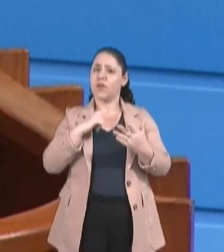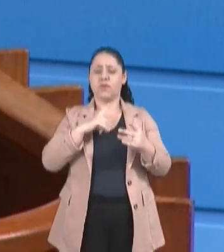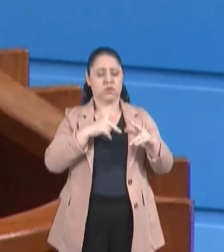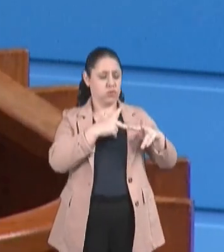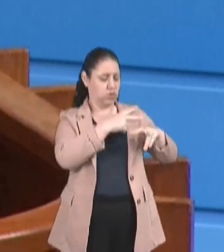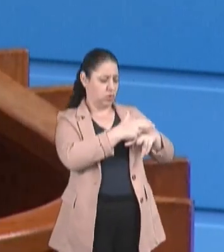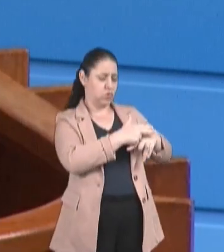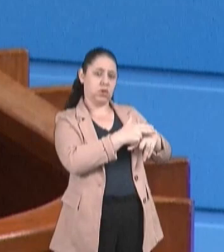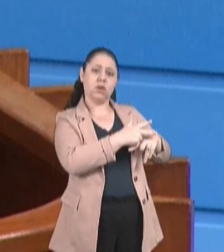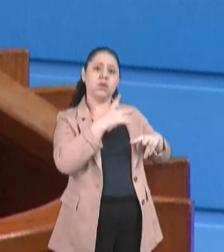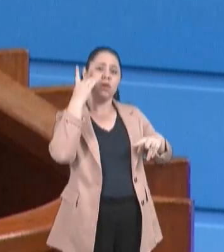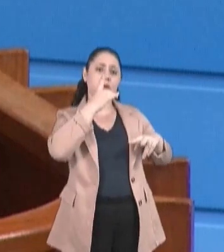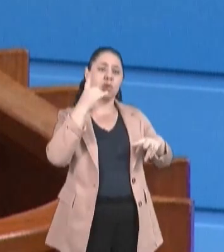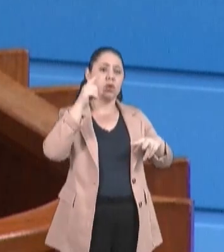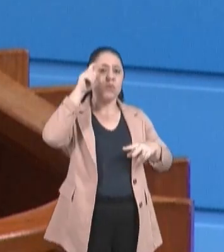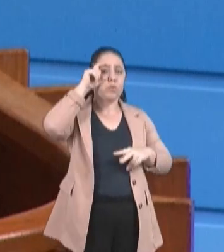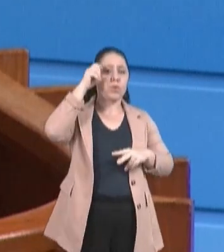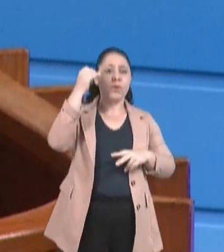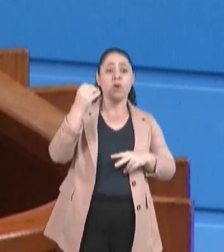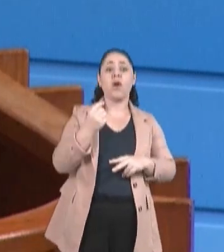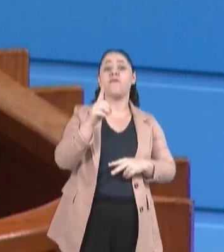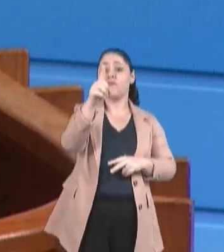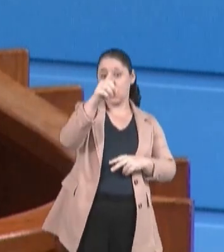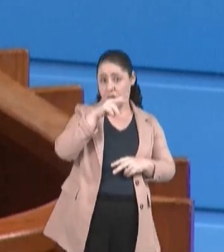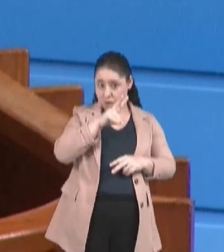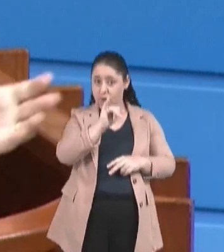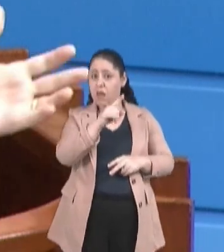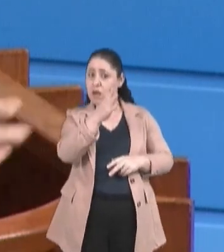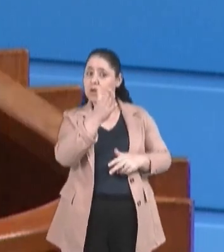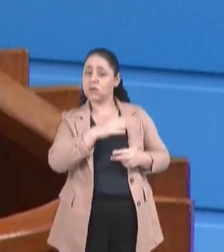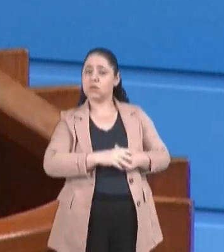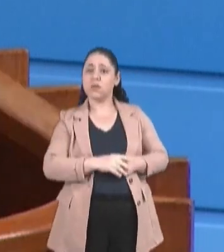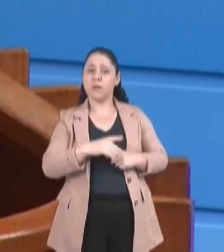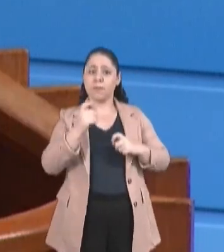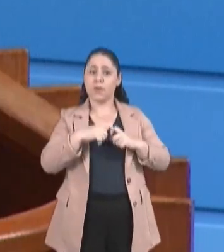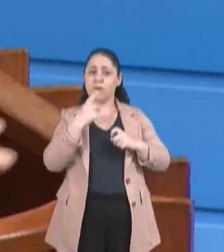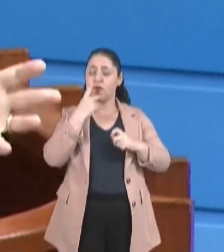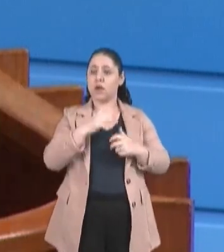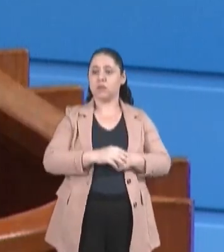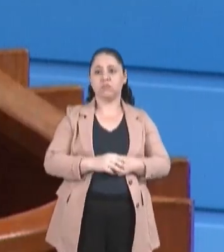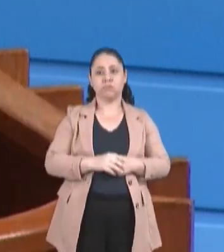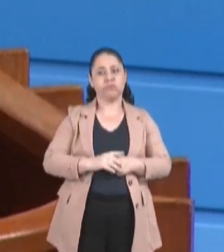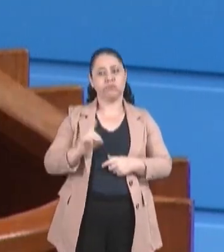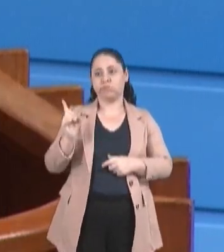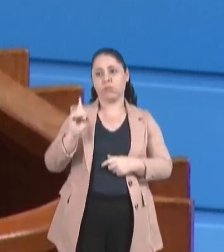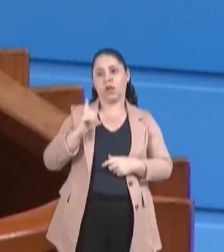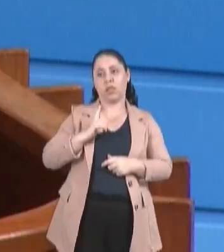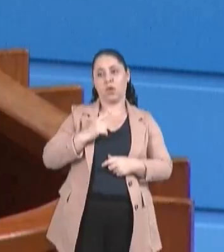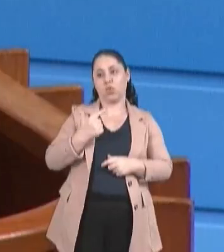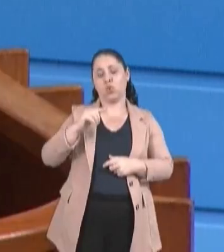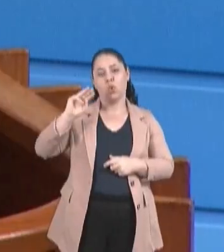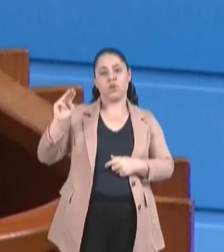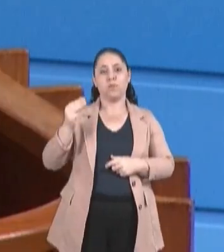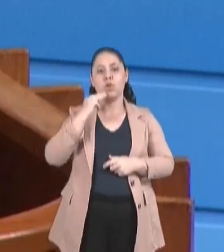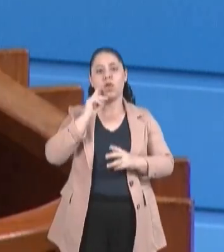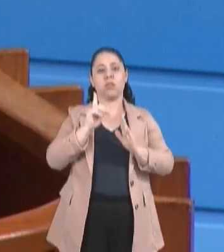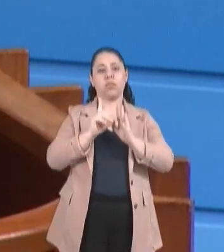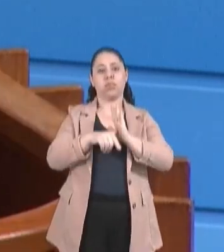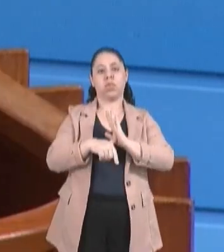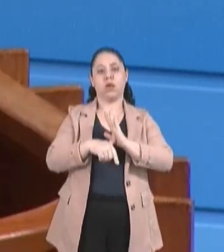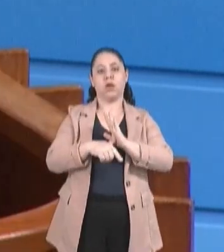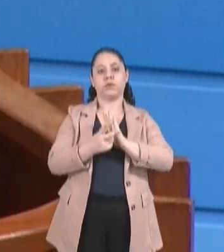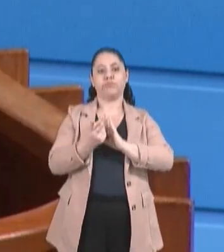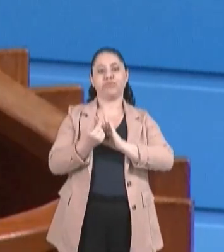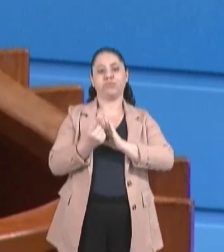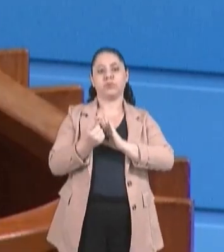uma cirurgia, deputado Pedro Neto, lá dentro? Os médicos dizem, os fornecedores, não, temos 2 milhões em atrasos,